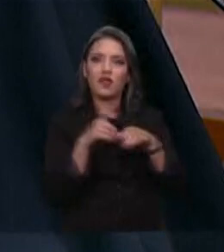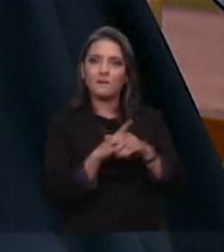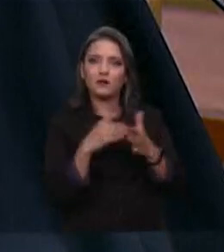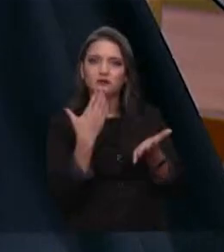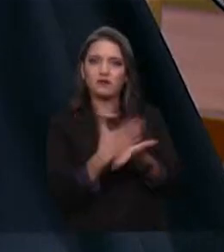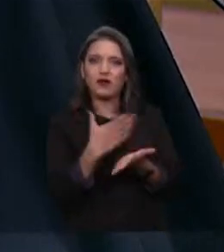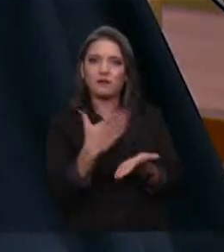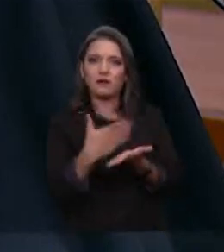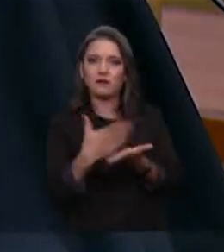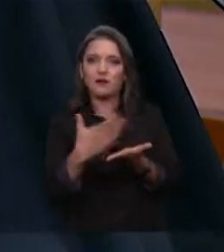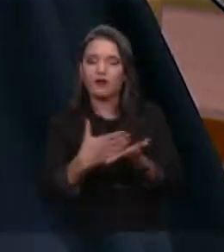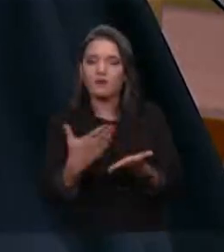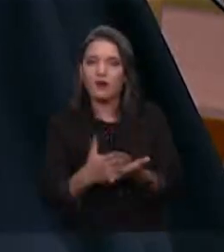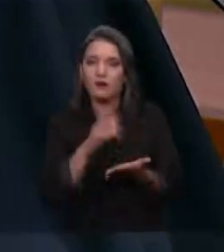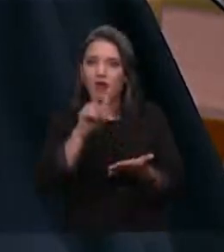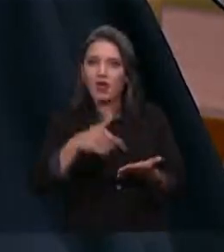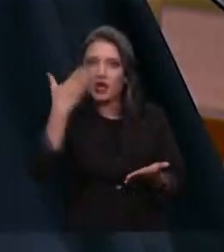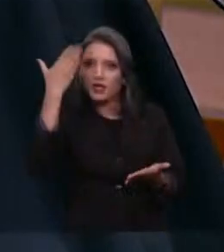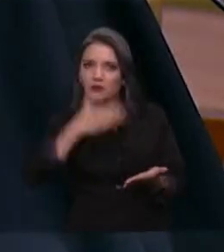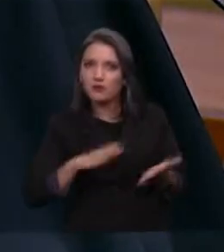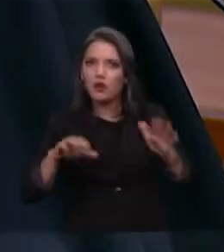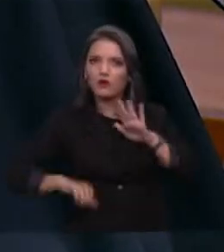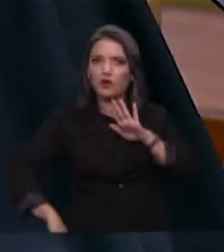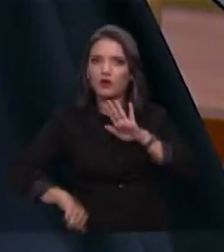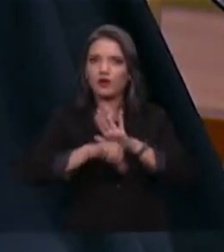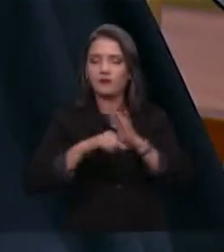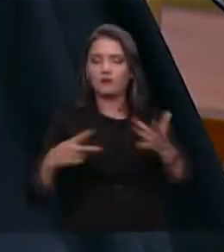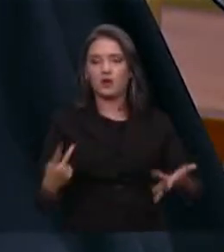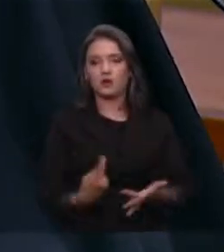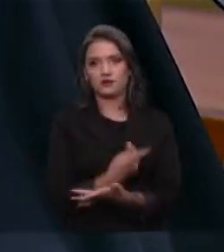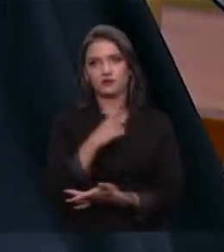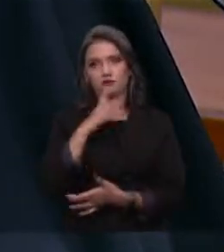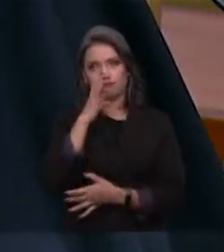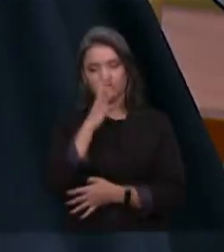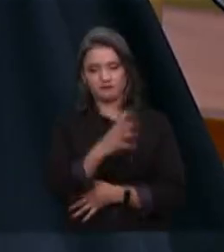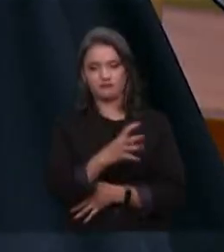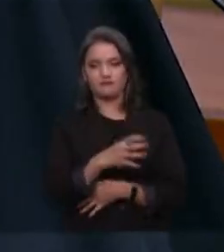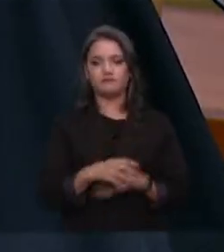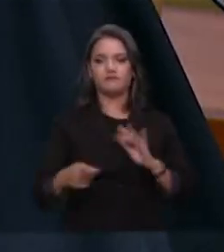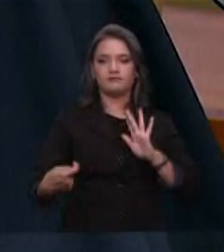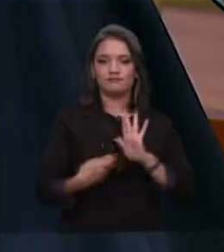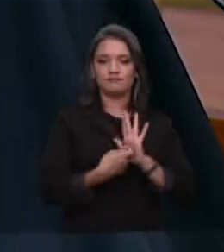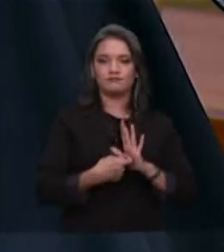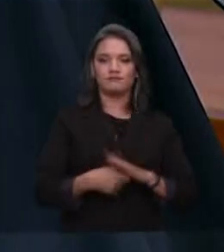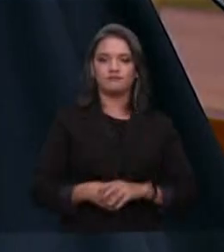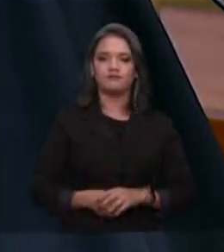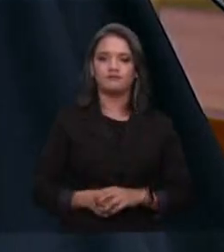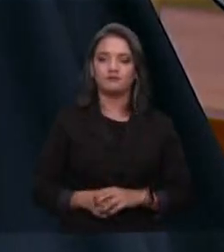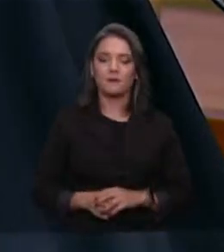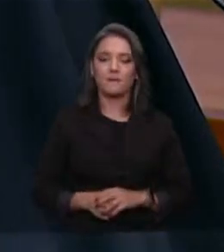configurariam o produto do crime de corrupção passiva que lhes foi atribuído na denúncia.